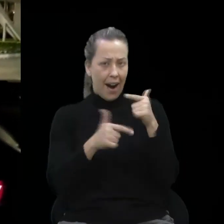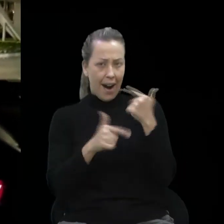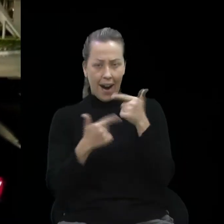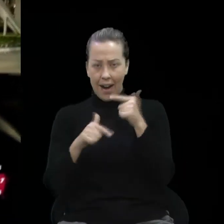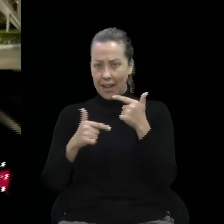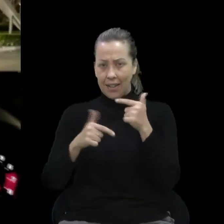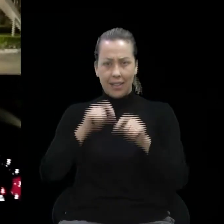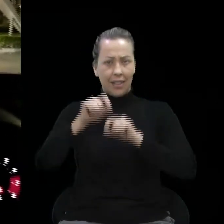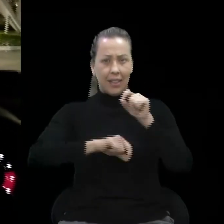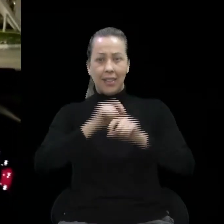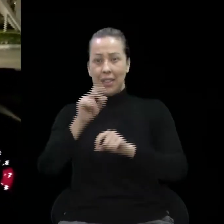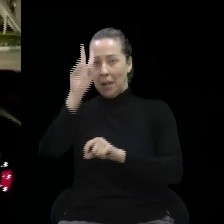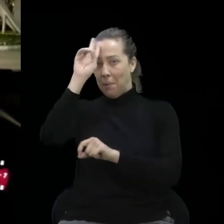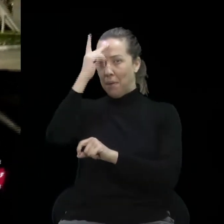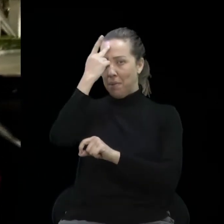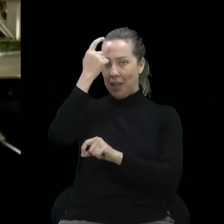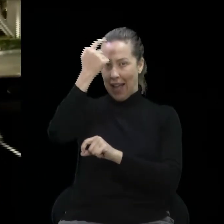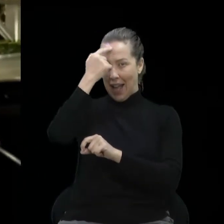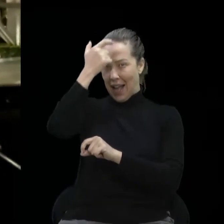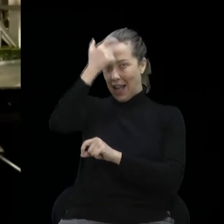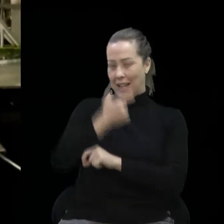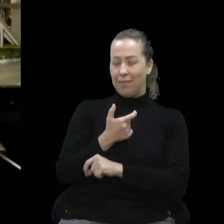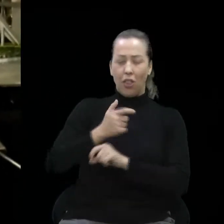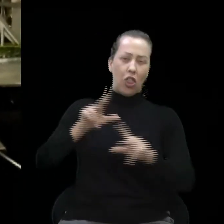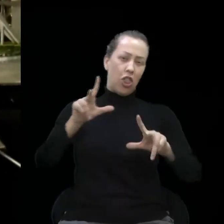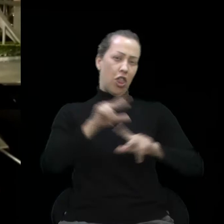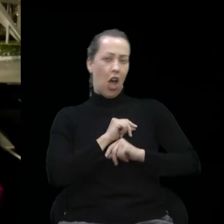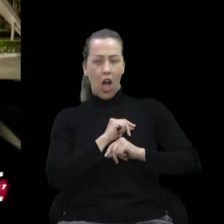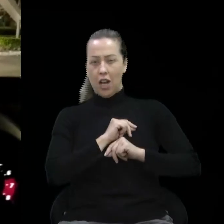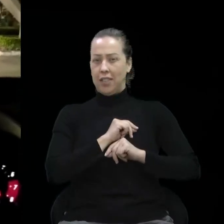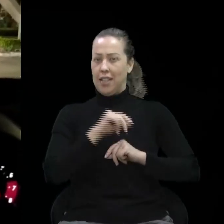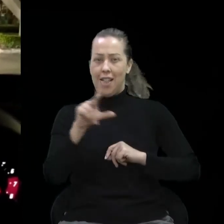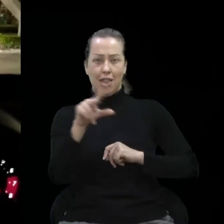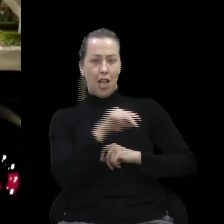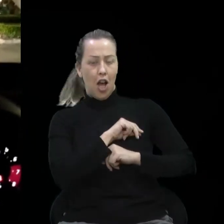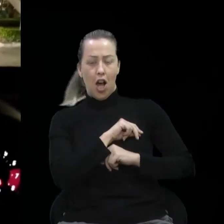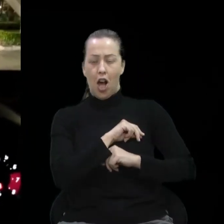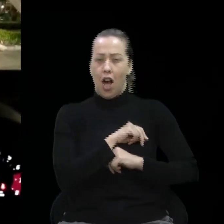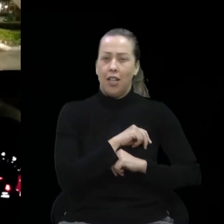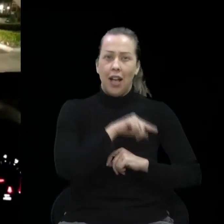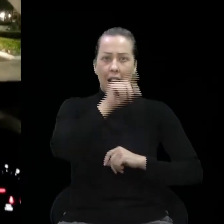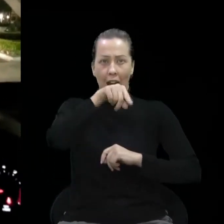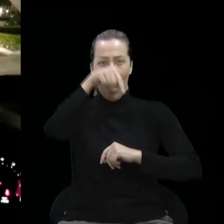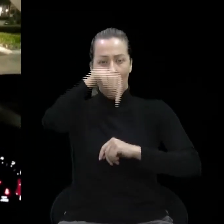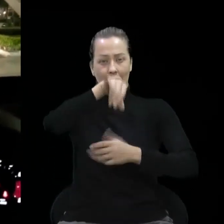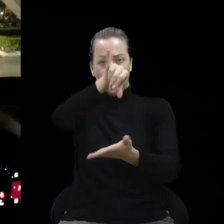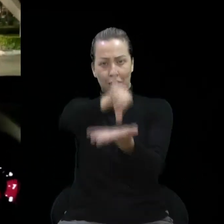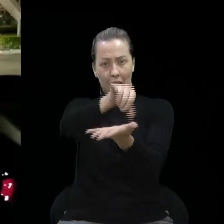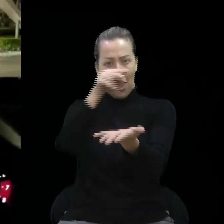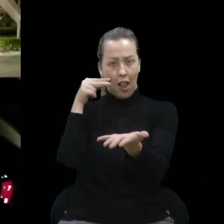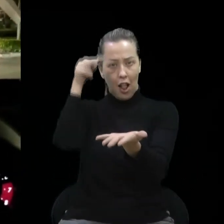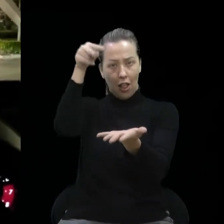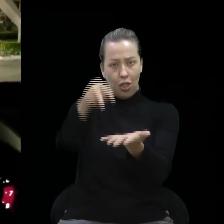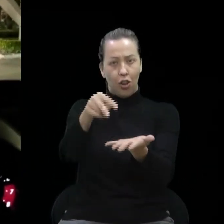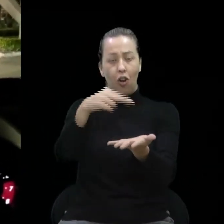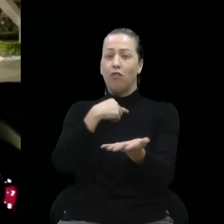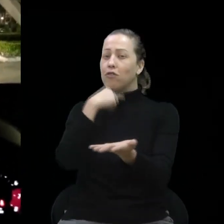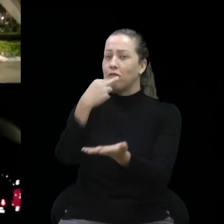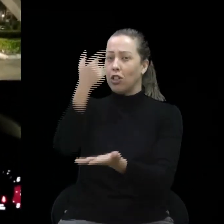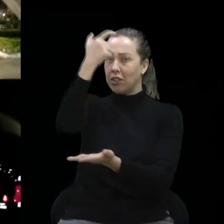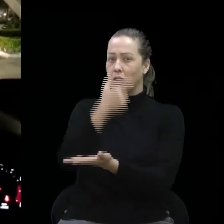O que que a bebida não faz na cabeça do cara, né, meu? Aqui é a praça. Eu